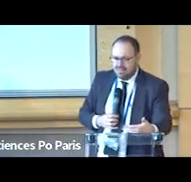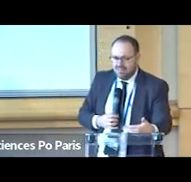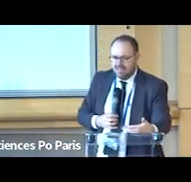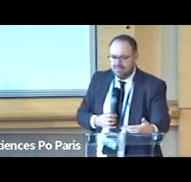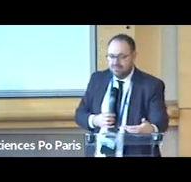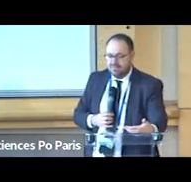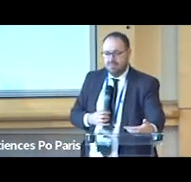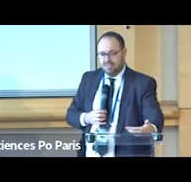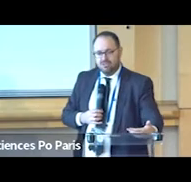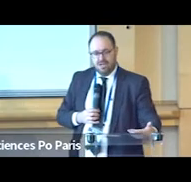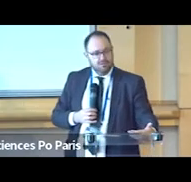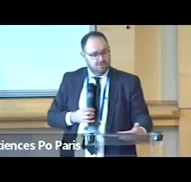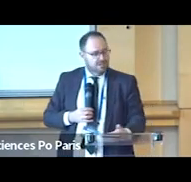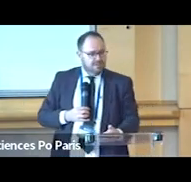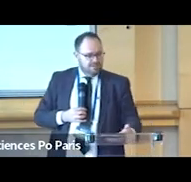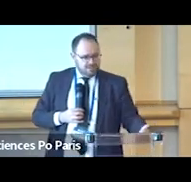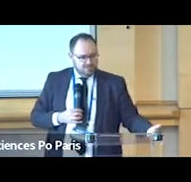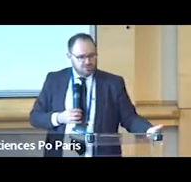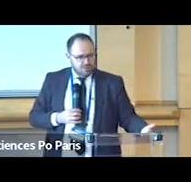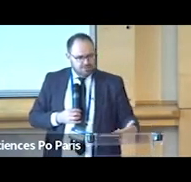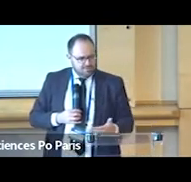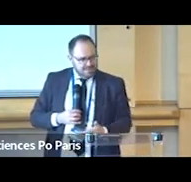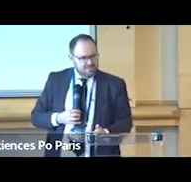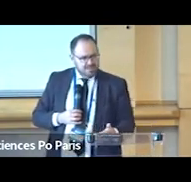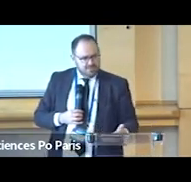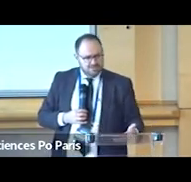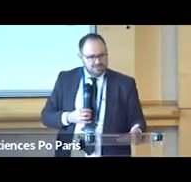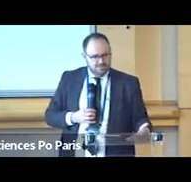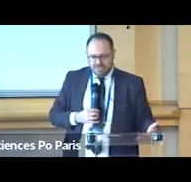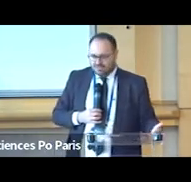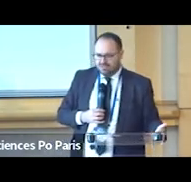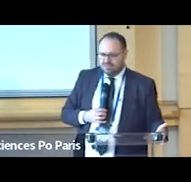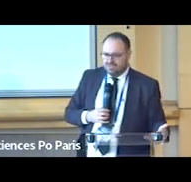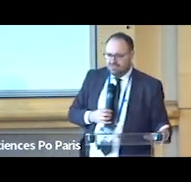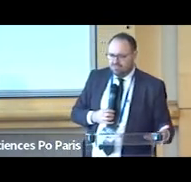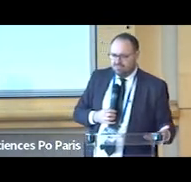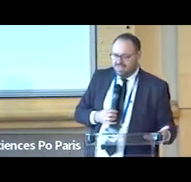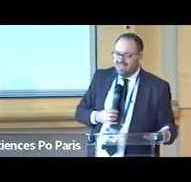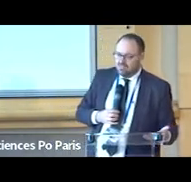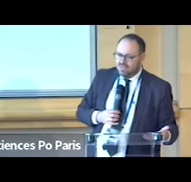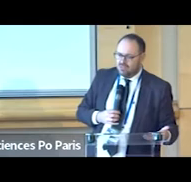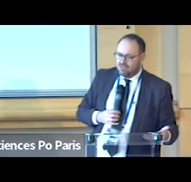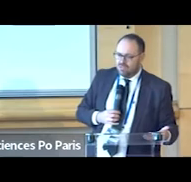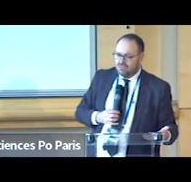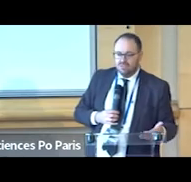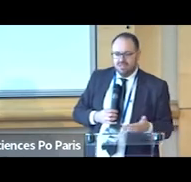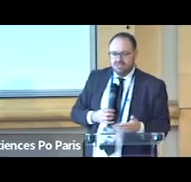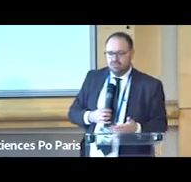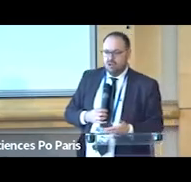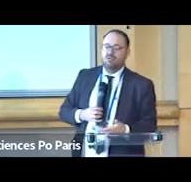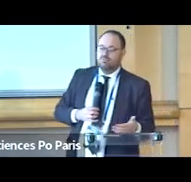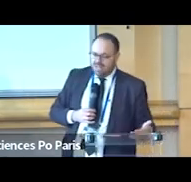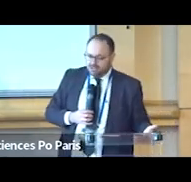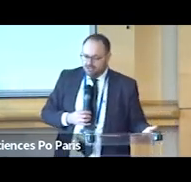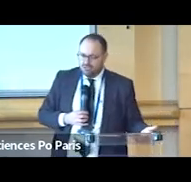é extremamente alto. Por exemplo, só nesse período de 3 meses do ano, só